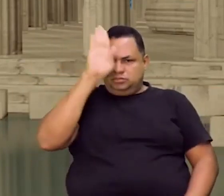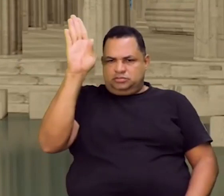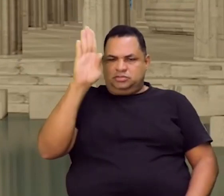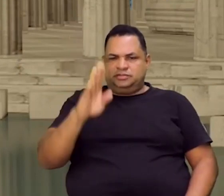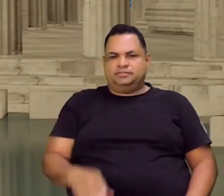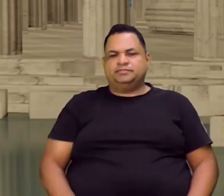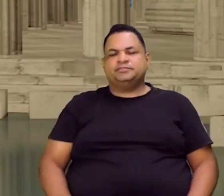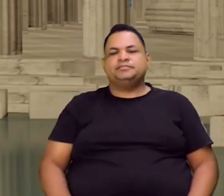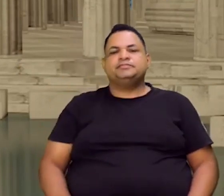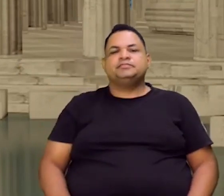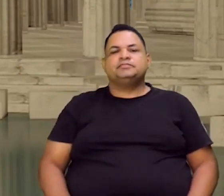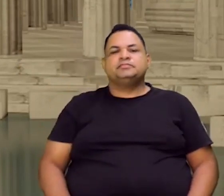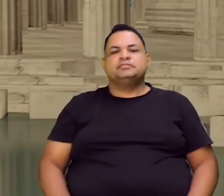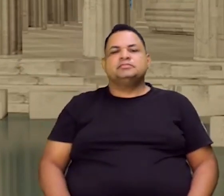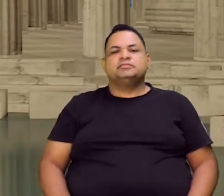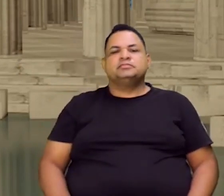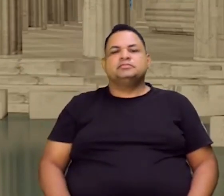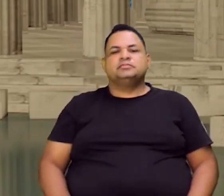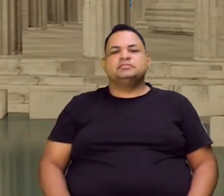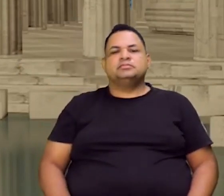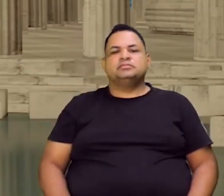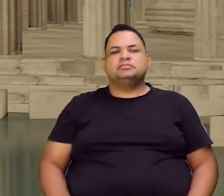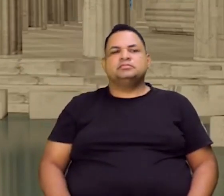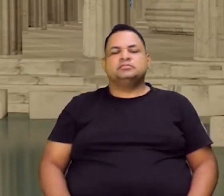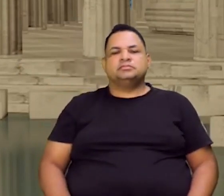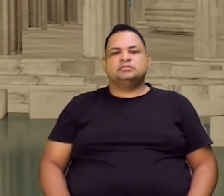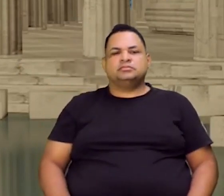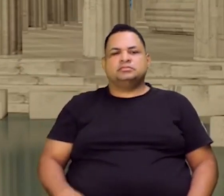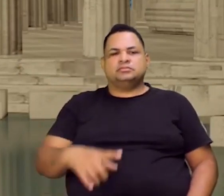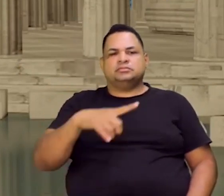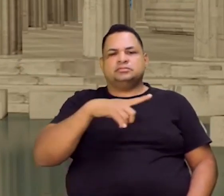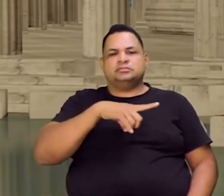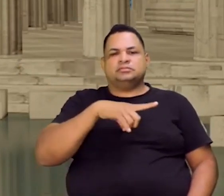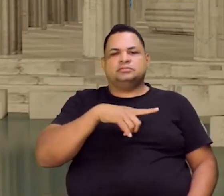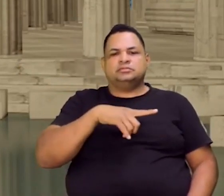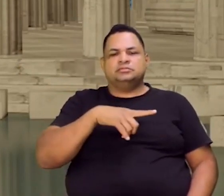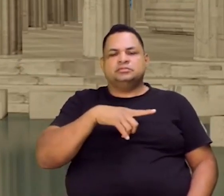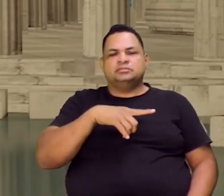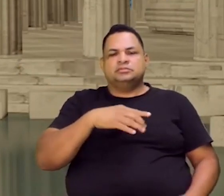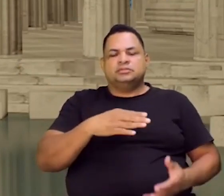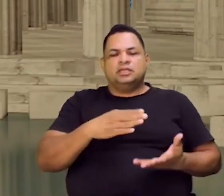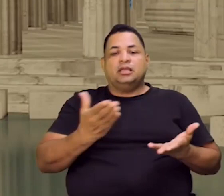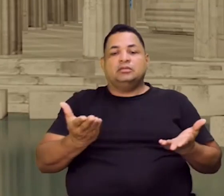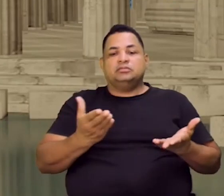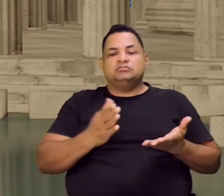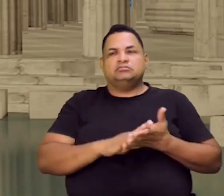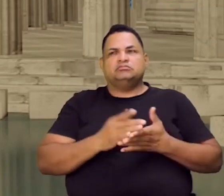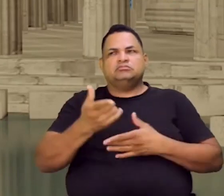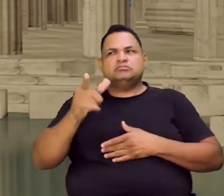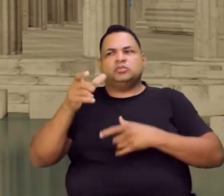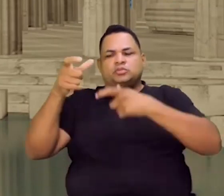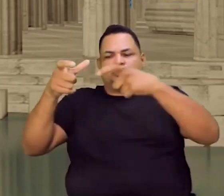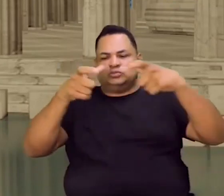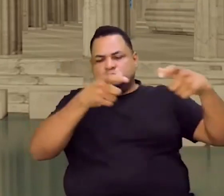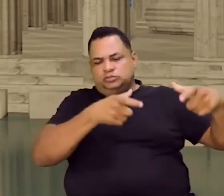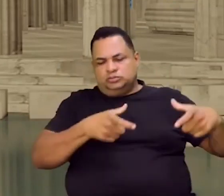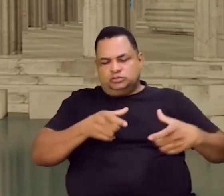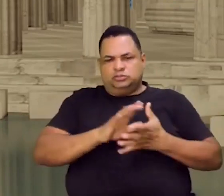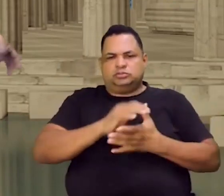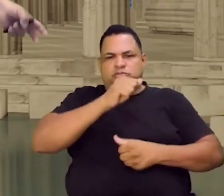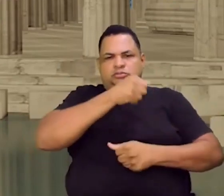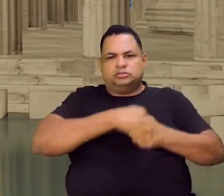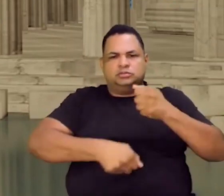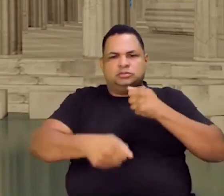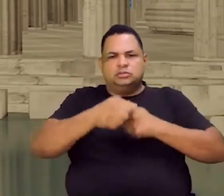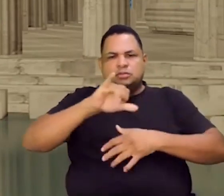olha só que os outros setores, chama-se mais ou menos uma globalização. os outros setores da economia aproveitaram a